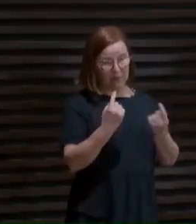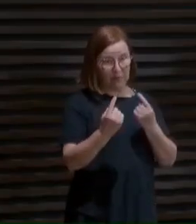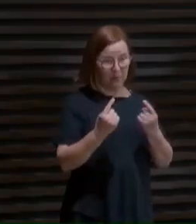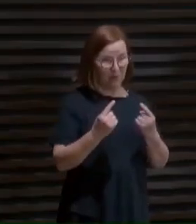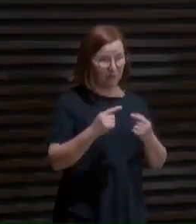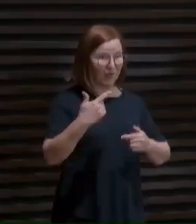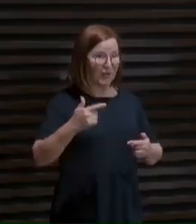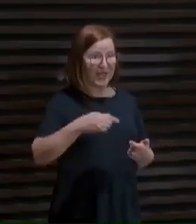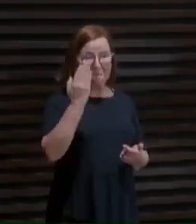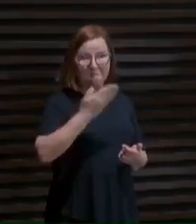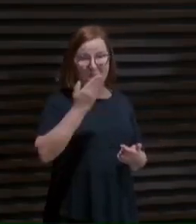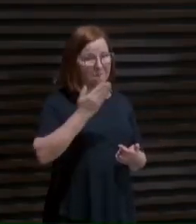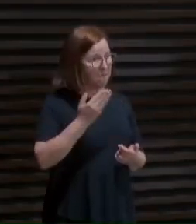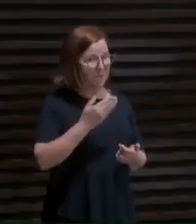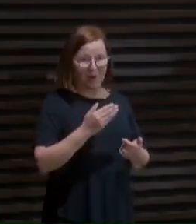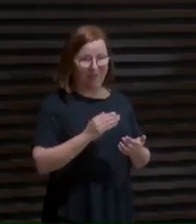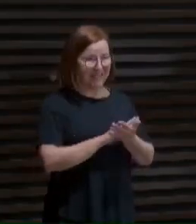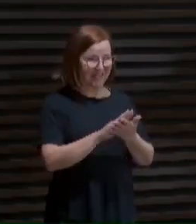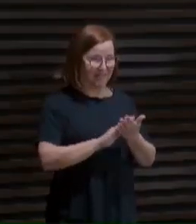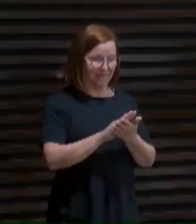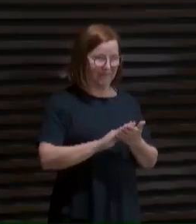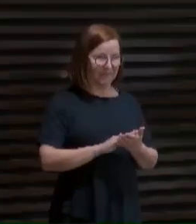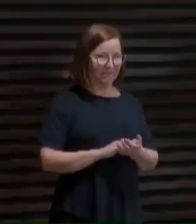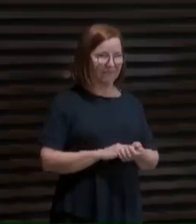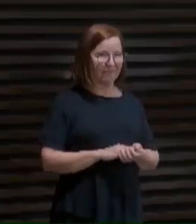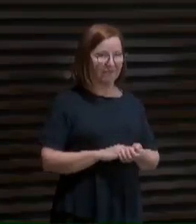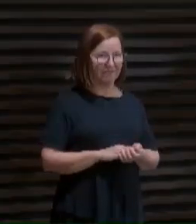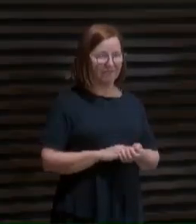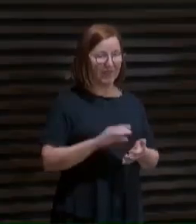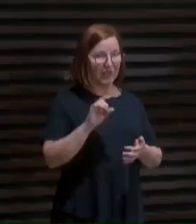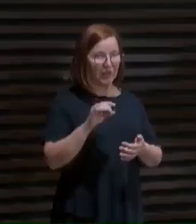comprováveis cientificamente. São teorias.